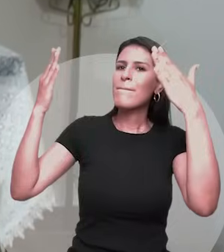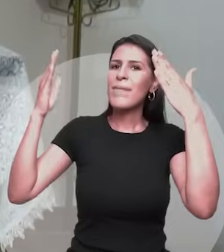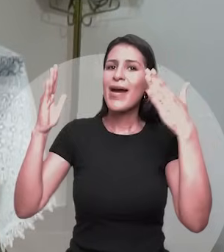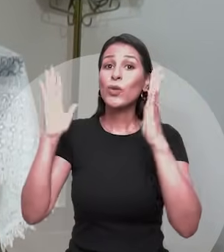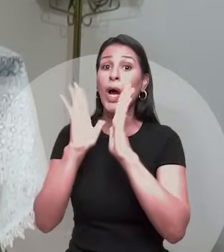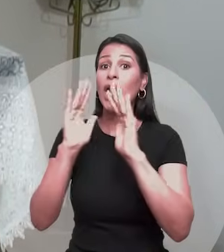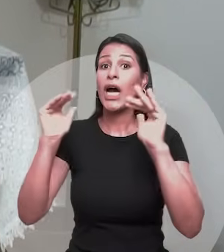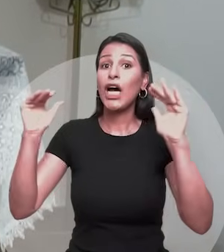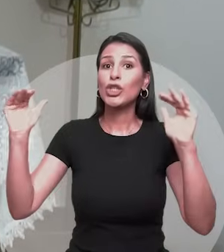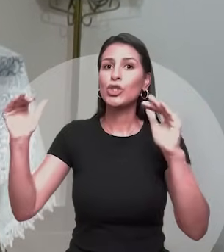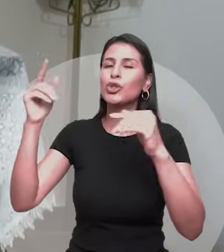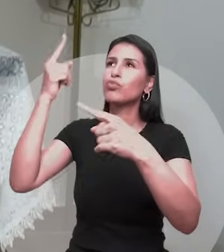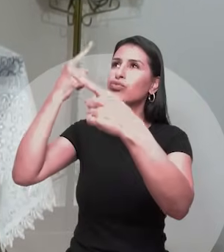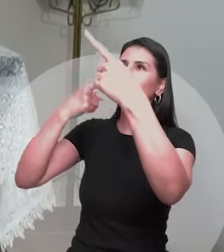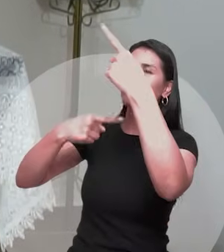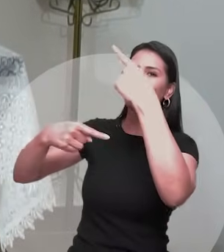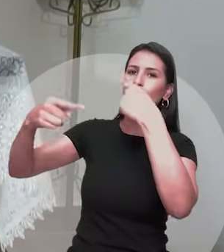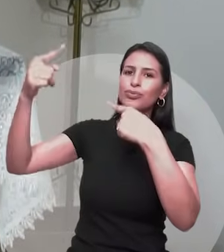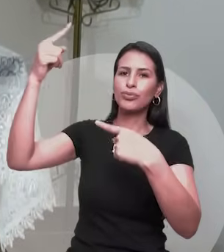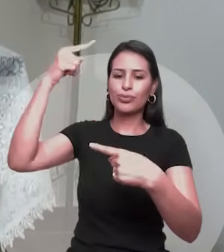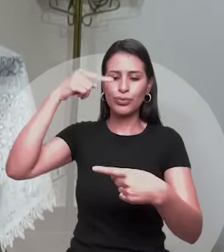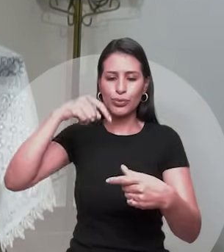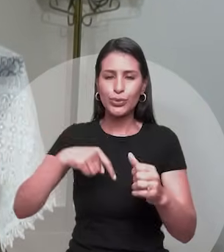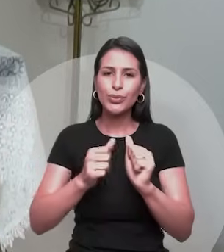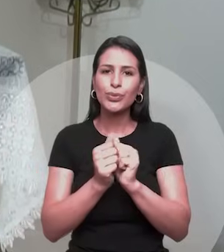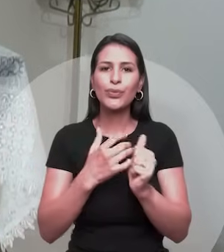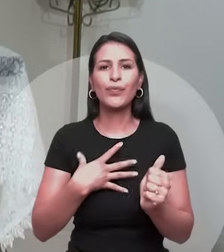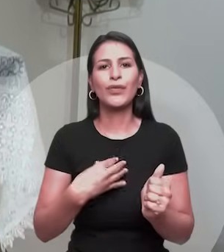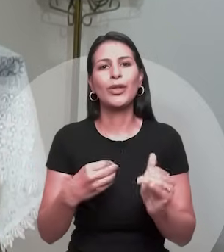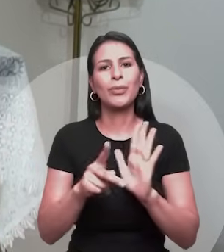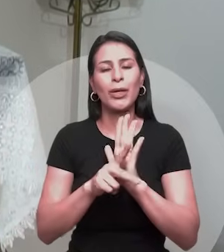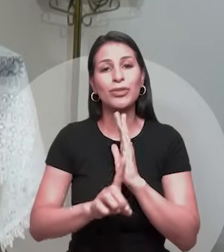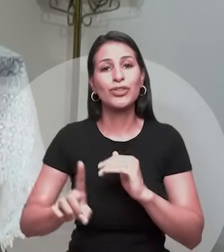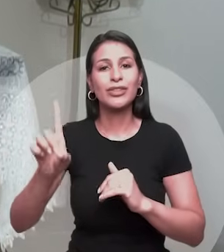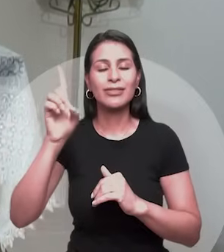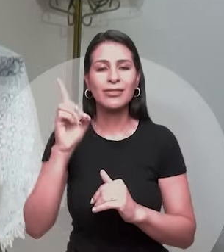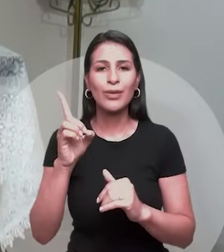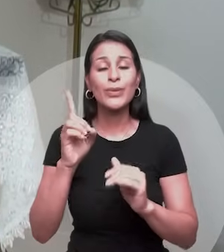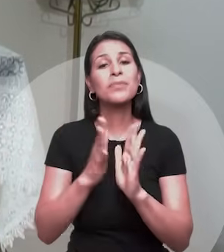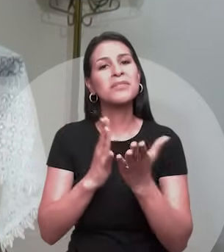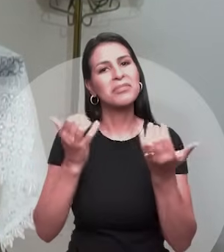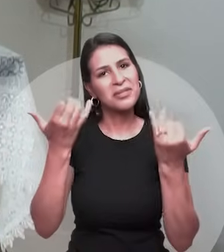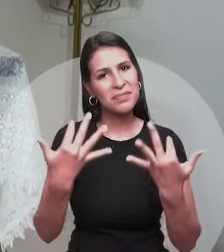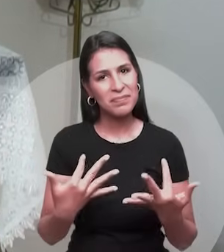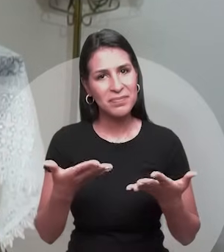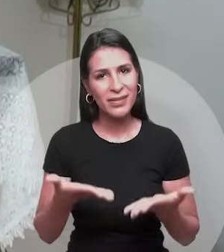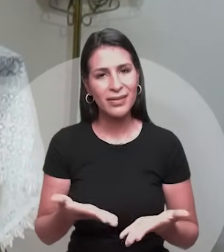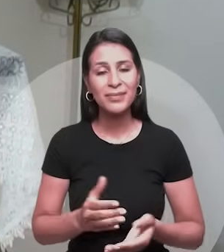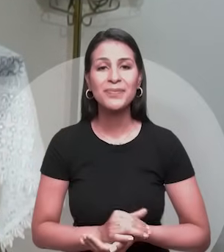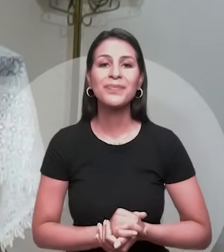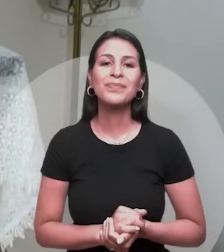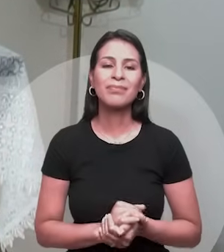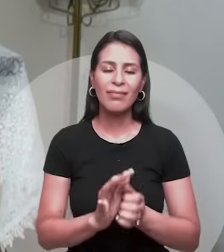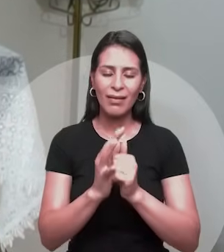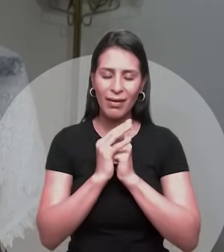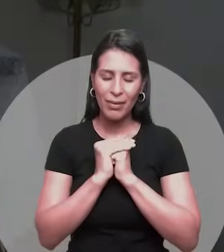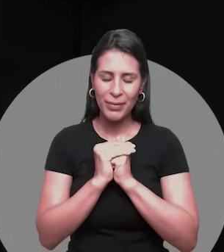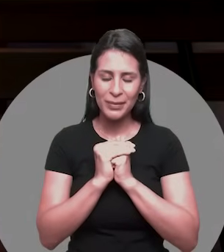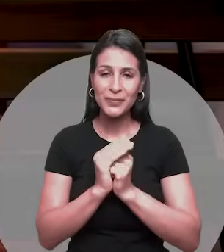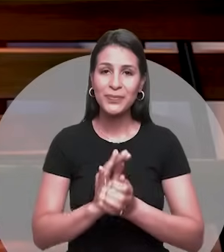subindo e descendo sobre o Filho do Homem. Até aqui a palavra do Senhor.